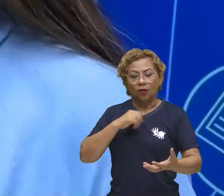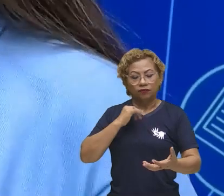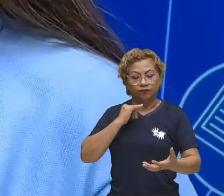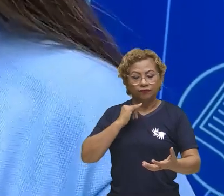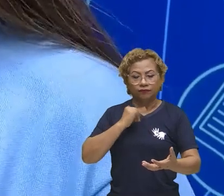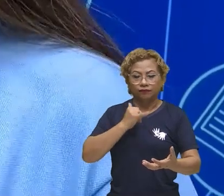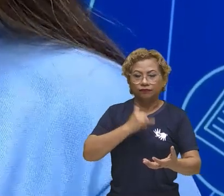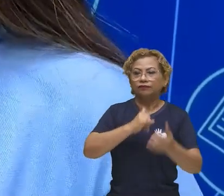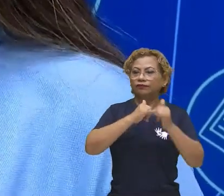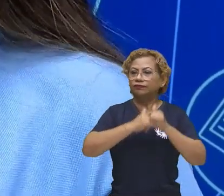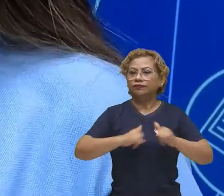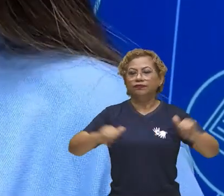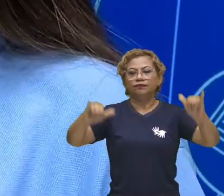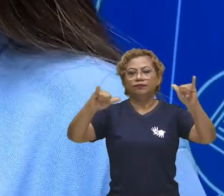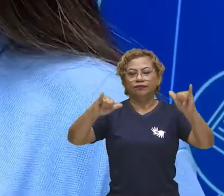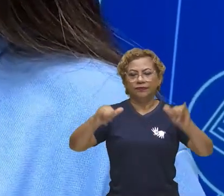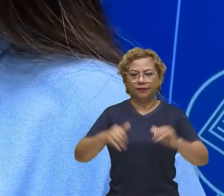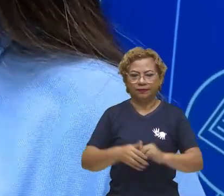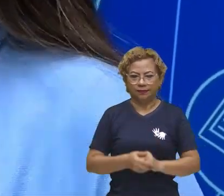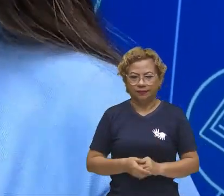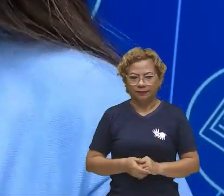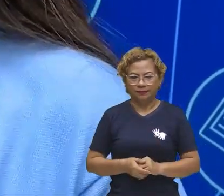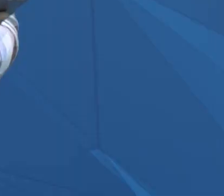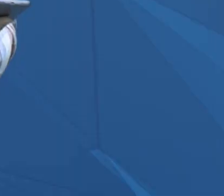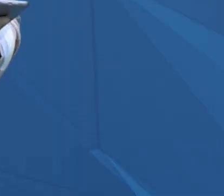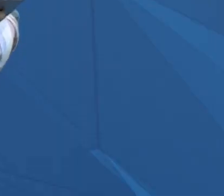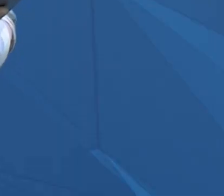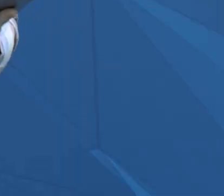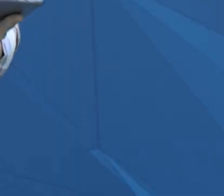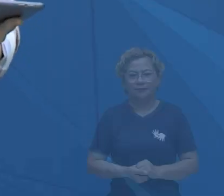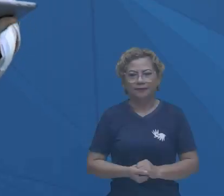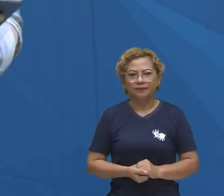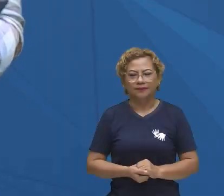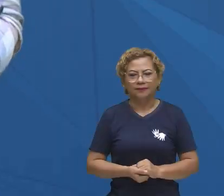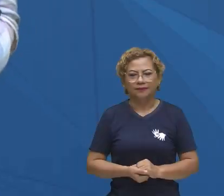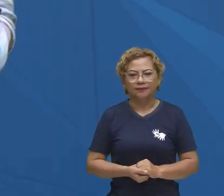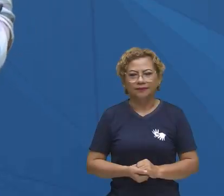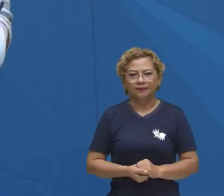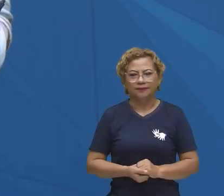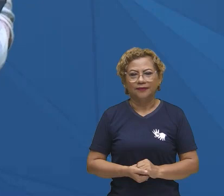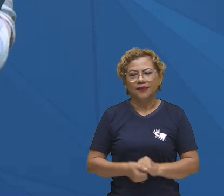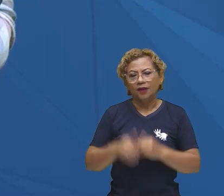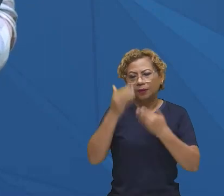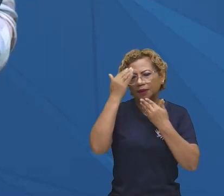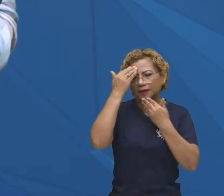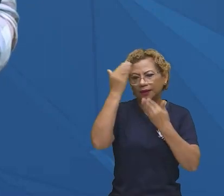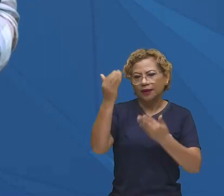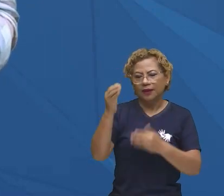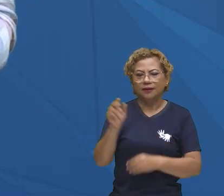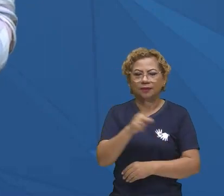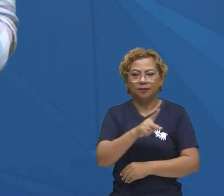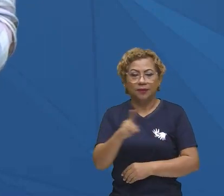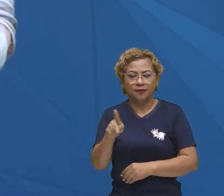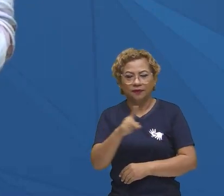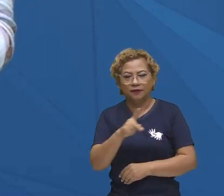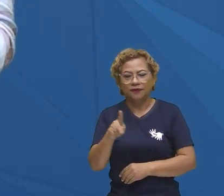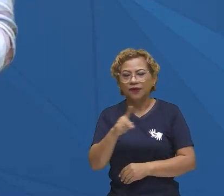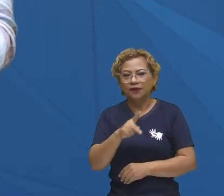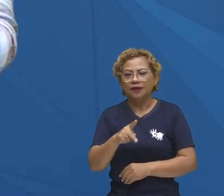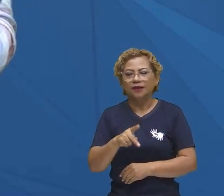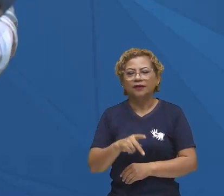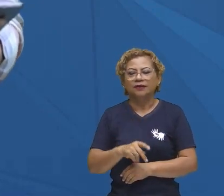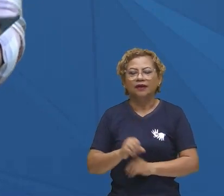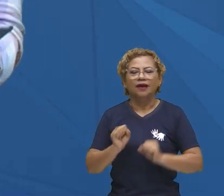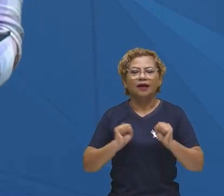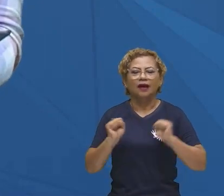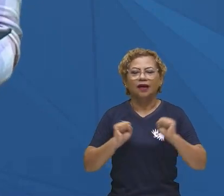aí da terceira fase da Revolução Industrial. Muito bem, obrigada, professora Odilene. Adoramos saber, não é,